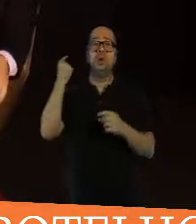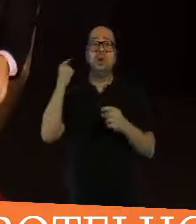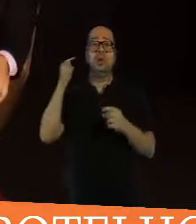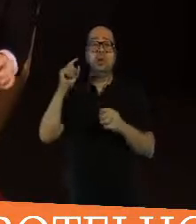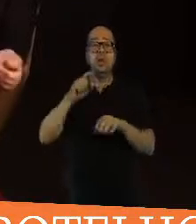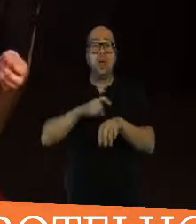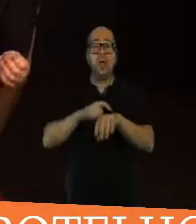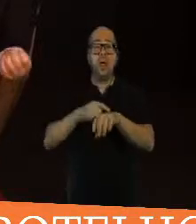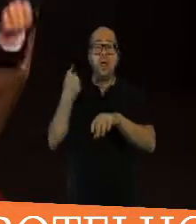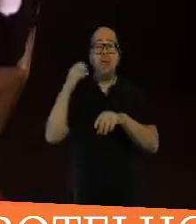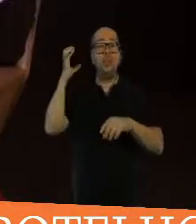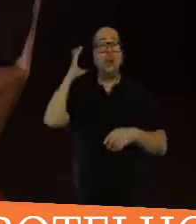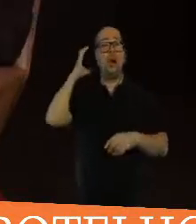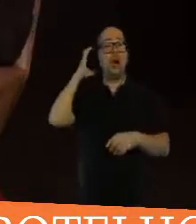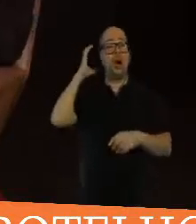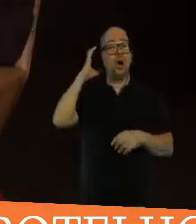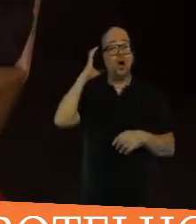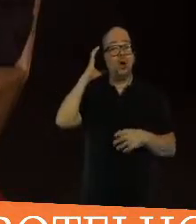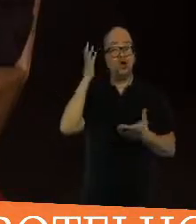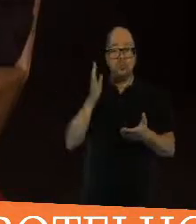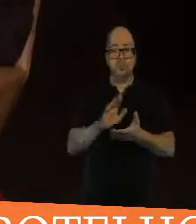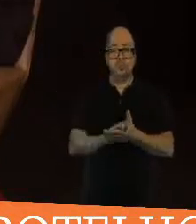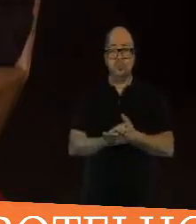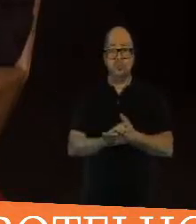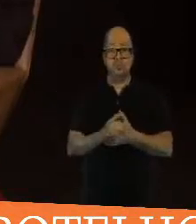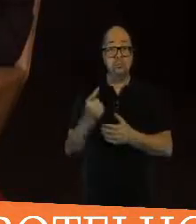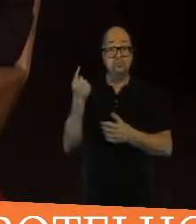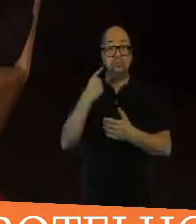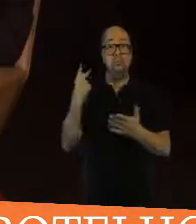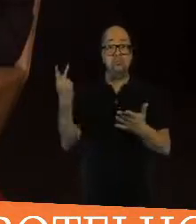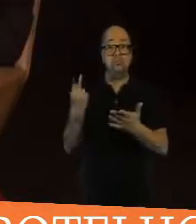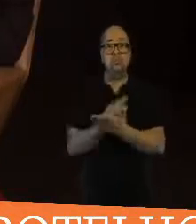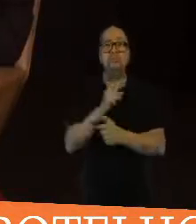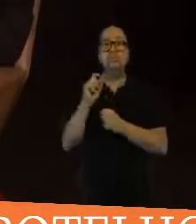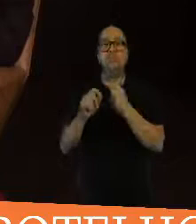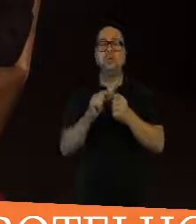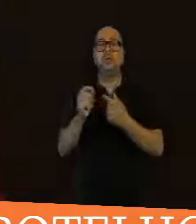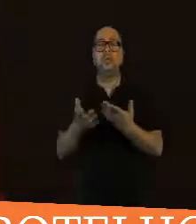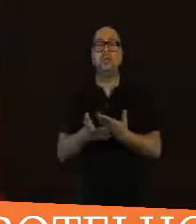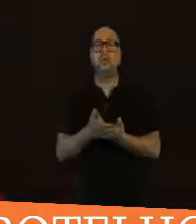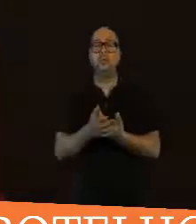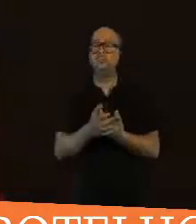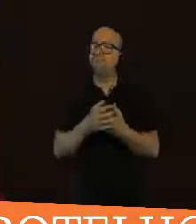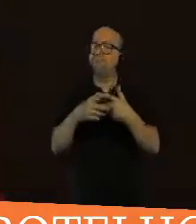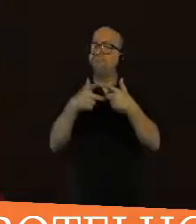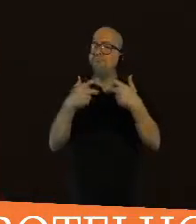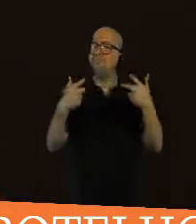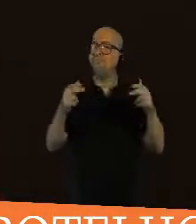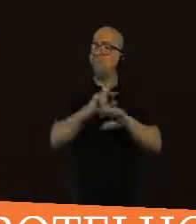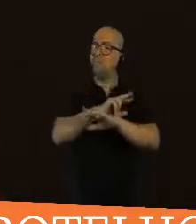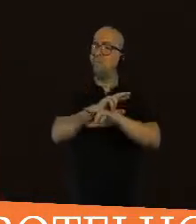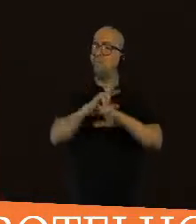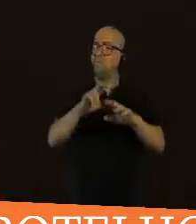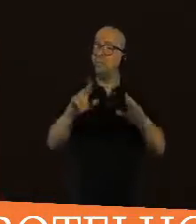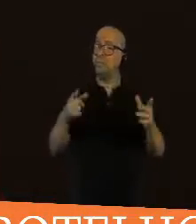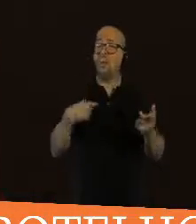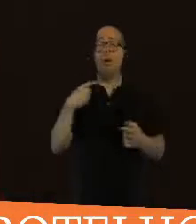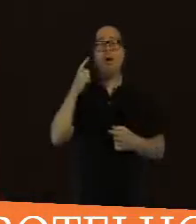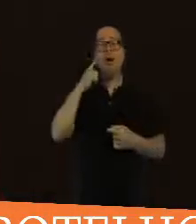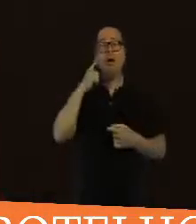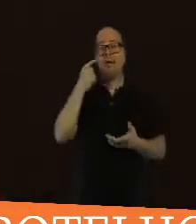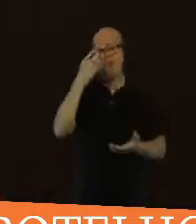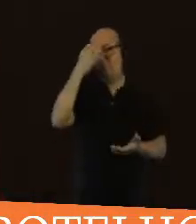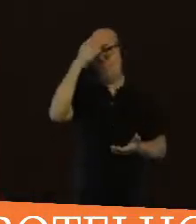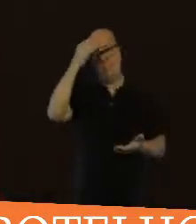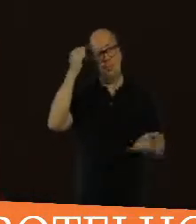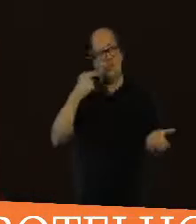rádio. E aconteceram nesse período, como a gente já vem falando, tantas coisas, né? Mas eu não poderia deixar de